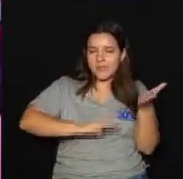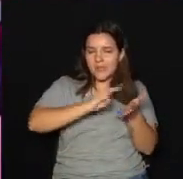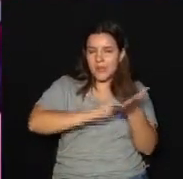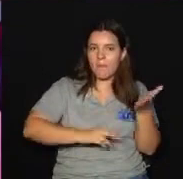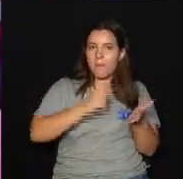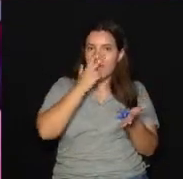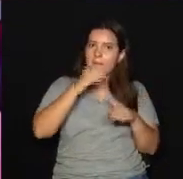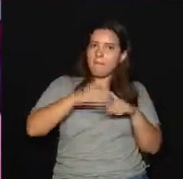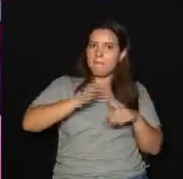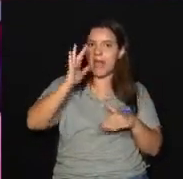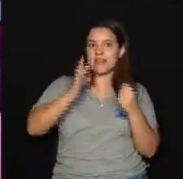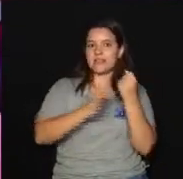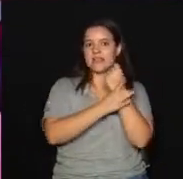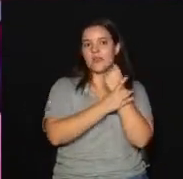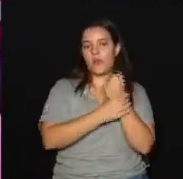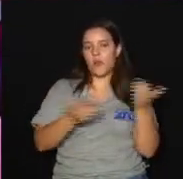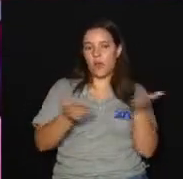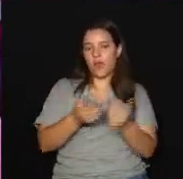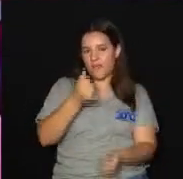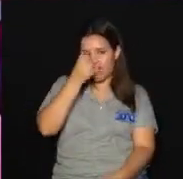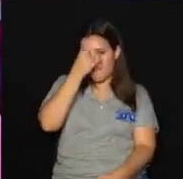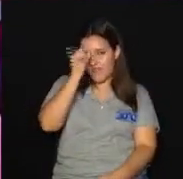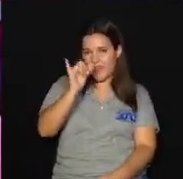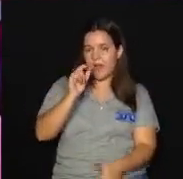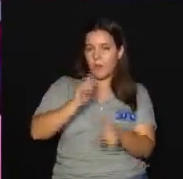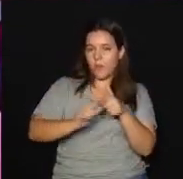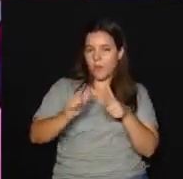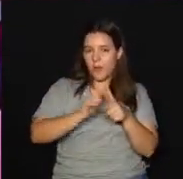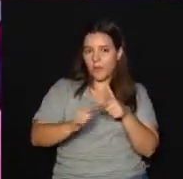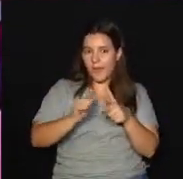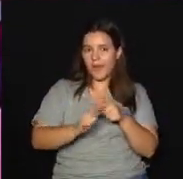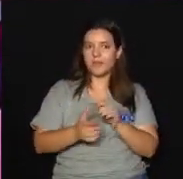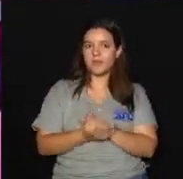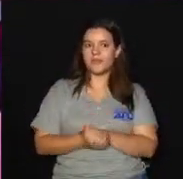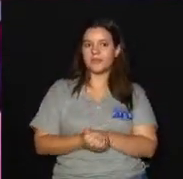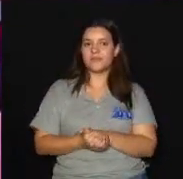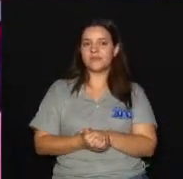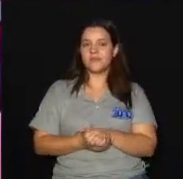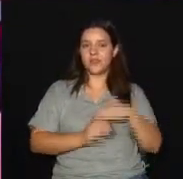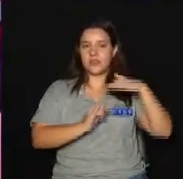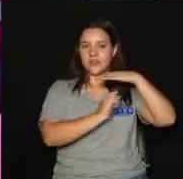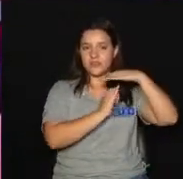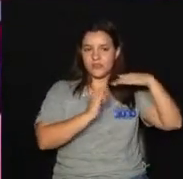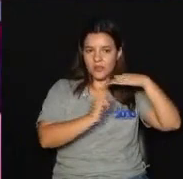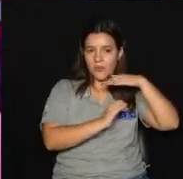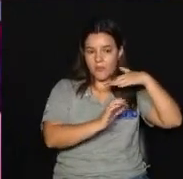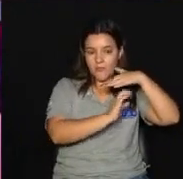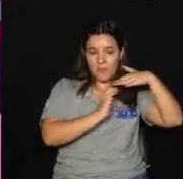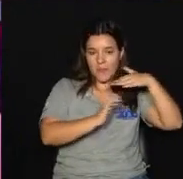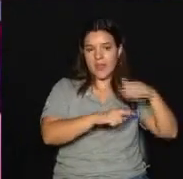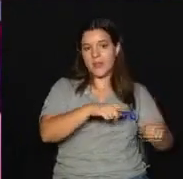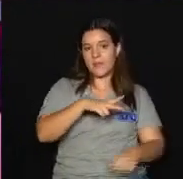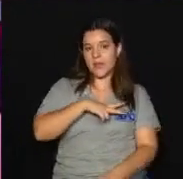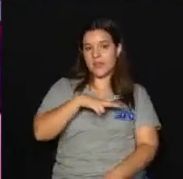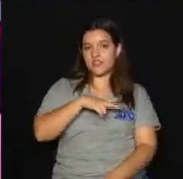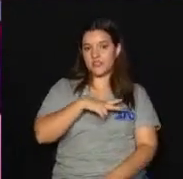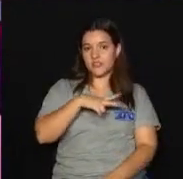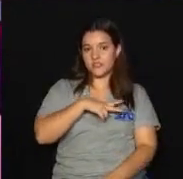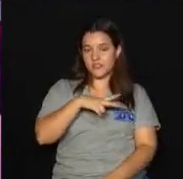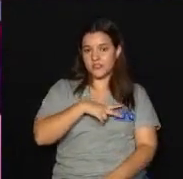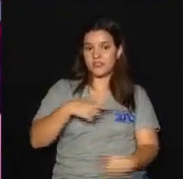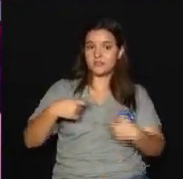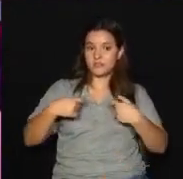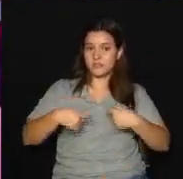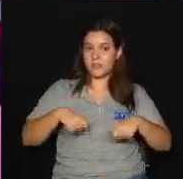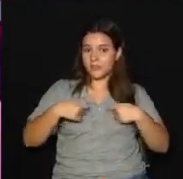mais seguras para evitar esse tipo de problema. Por quê? O Instituto é uma empresa privada, ele